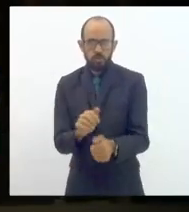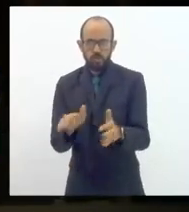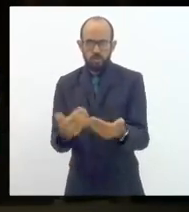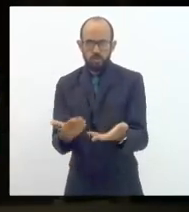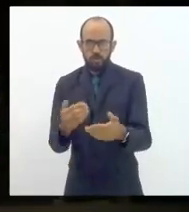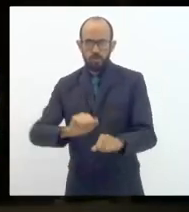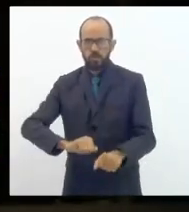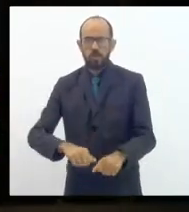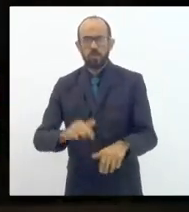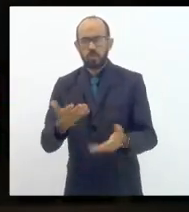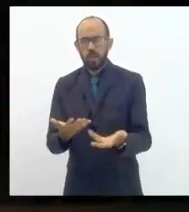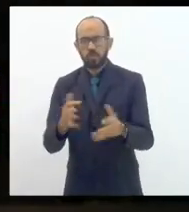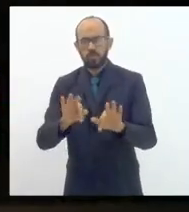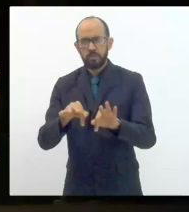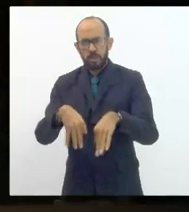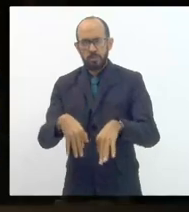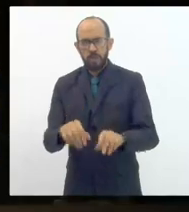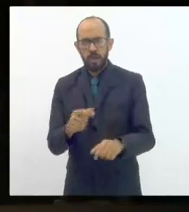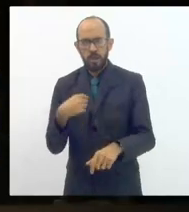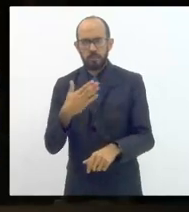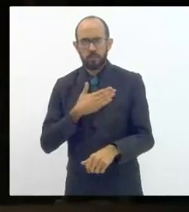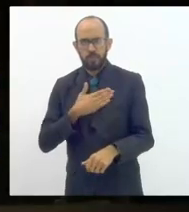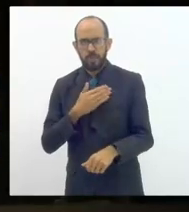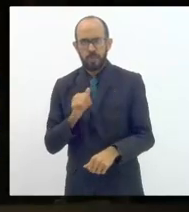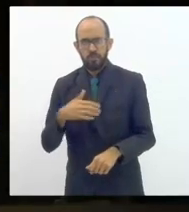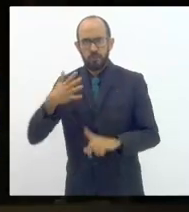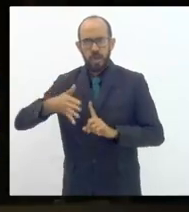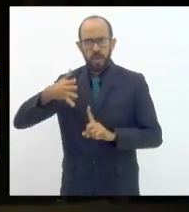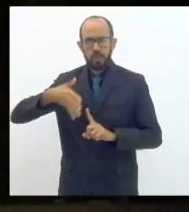Então, eu quero terminar a minha fala